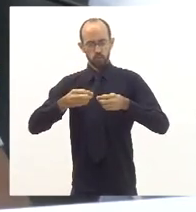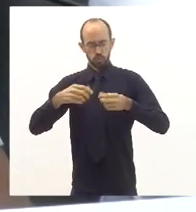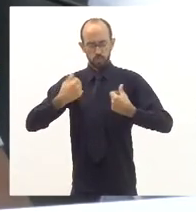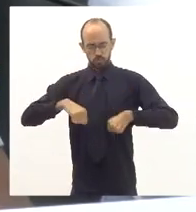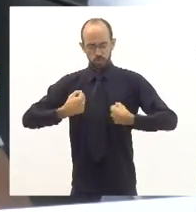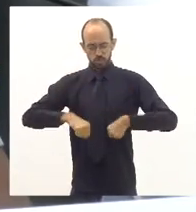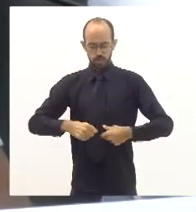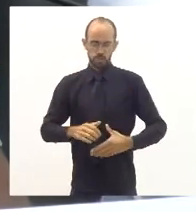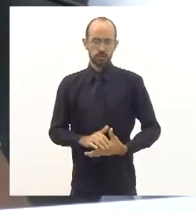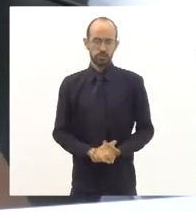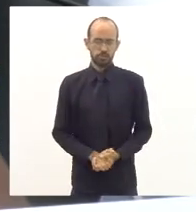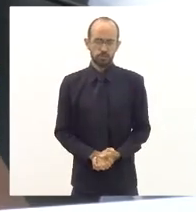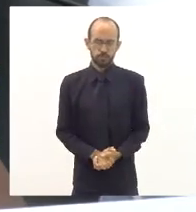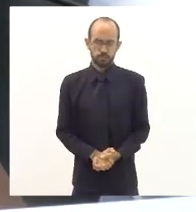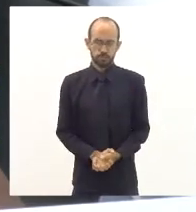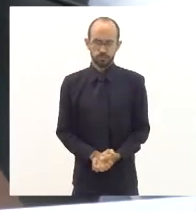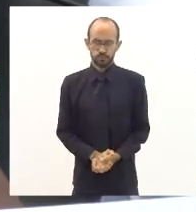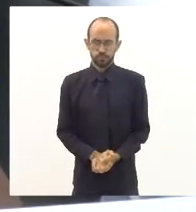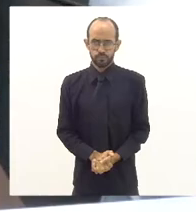necessitem do nosso apoio.